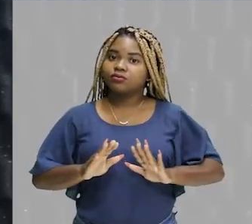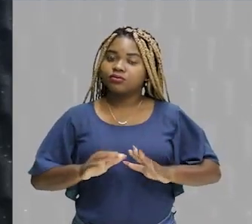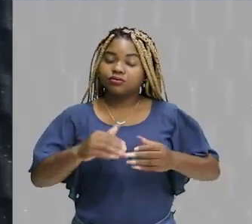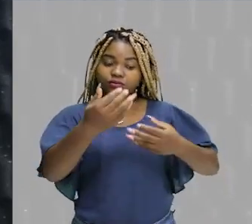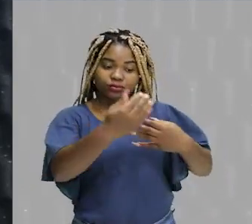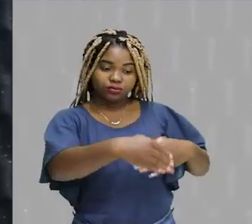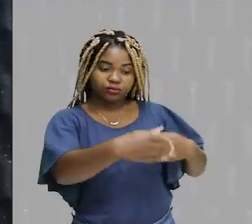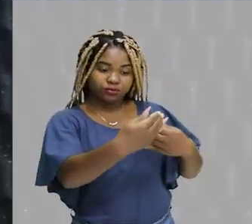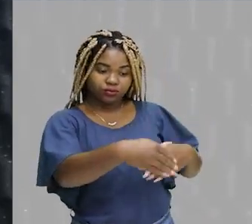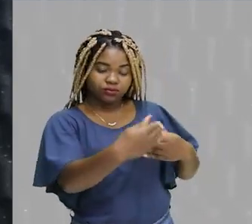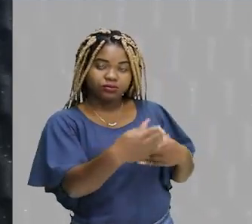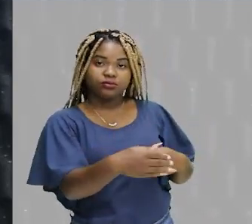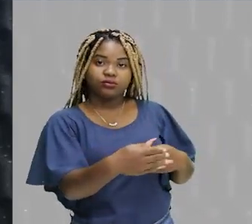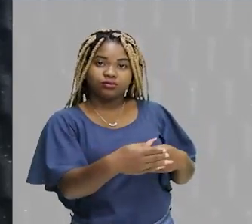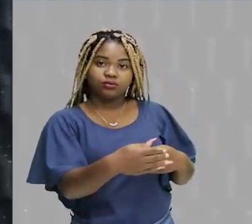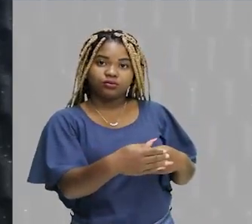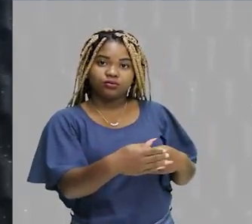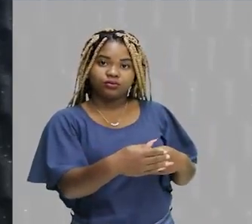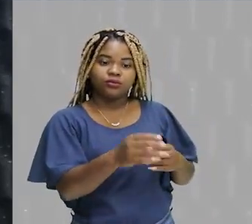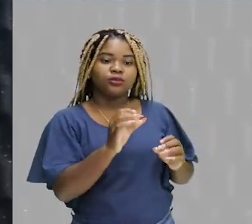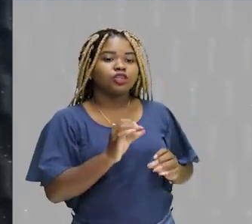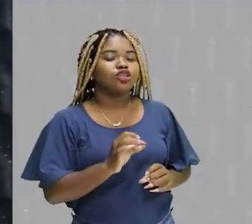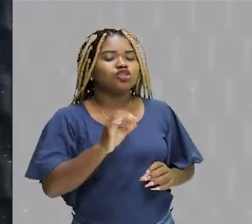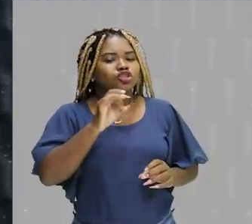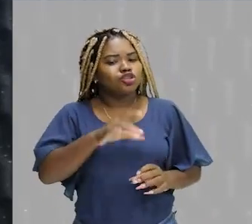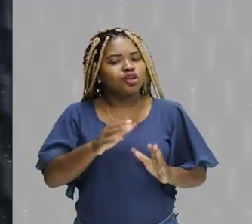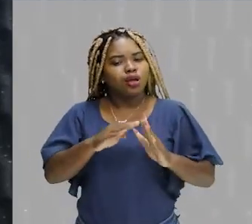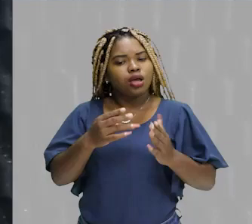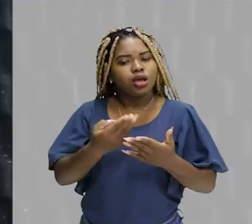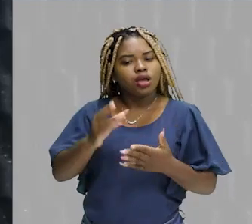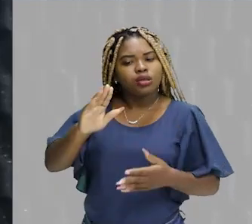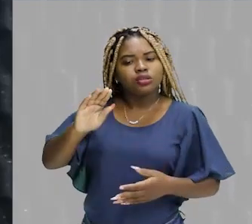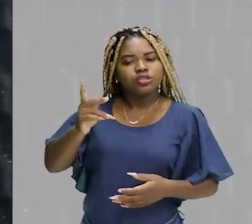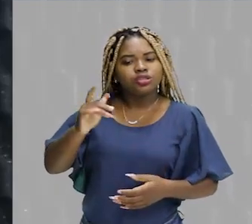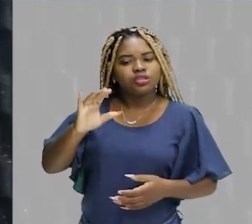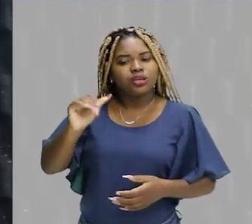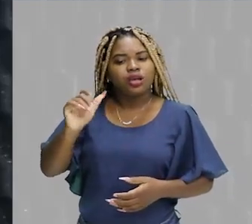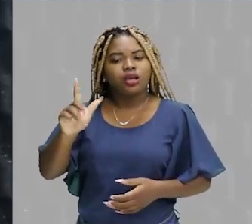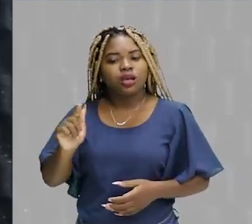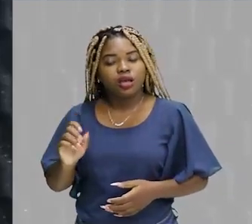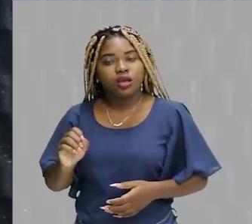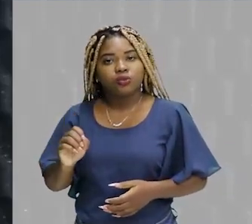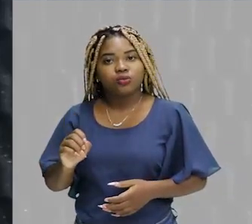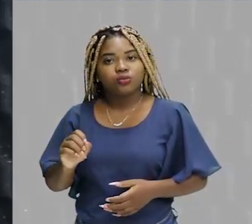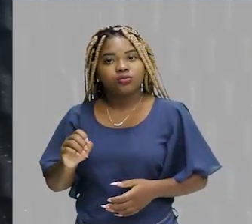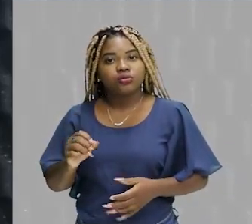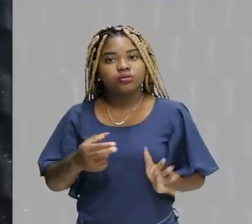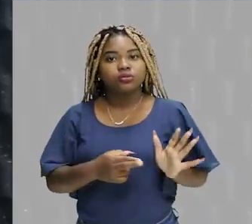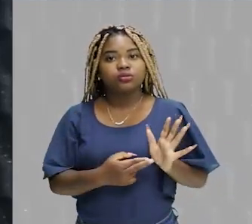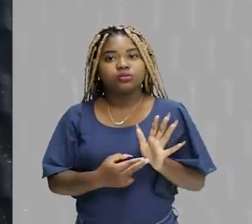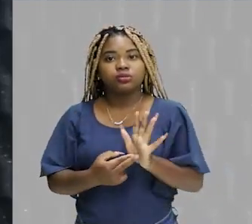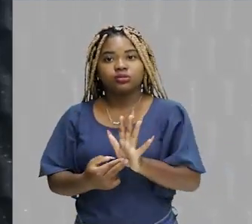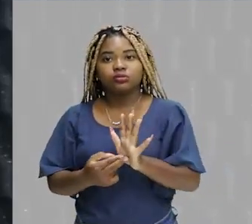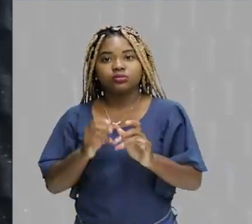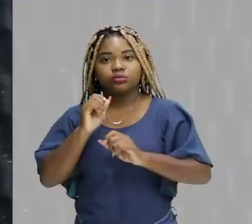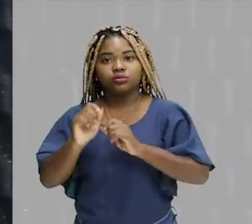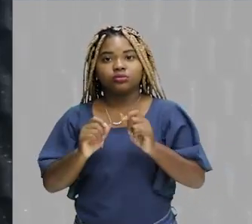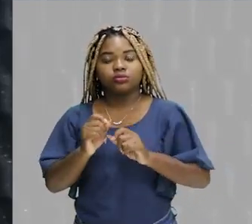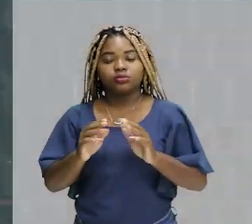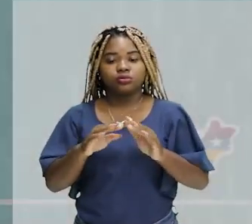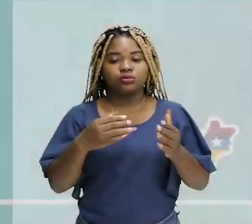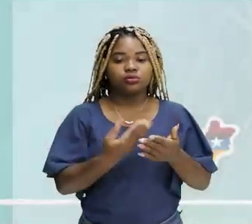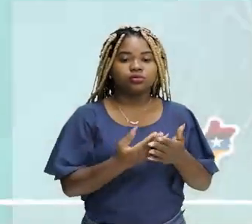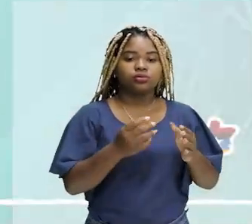mais, se você botar só escola de Chicago, você está se referindo a uma escola econômica, que é essa daí que eu te falei, na